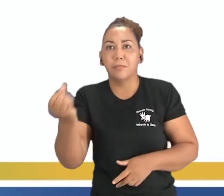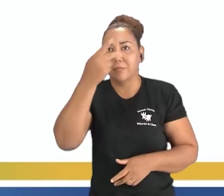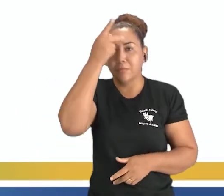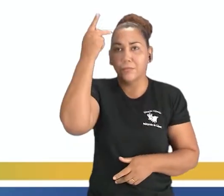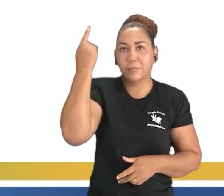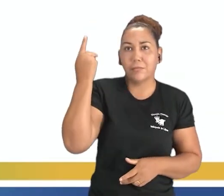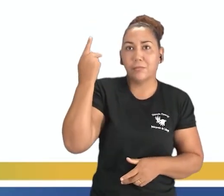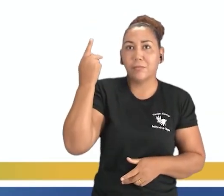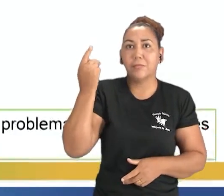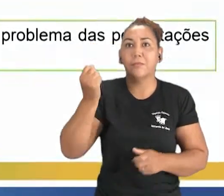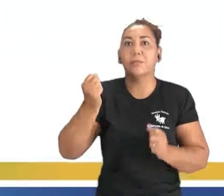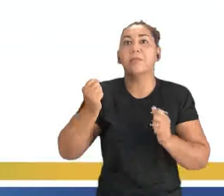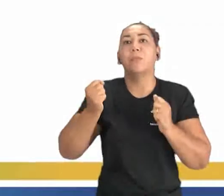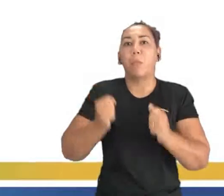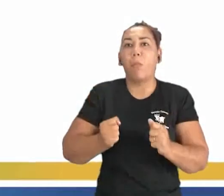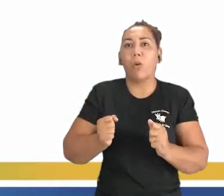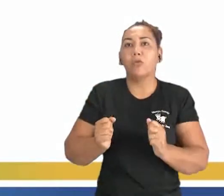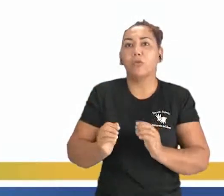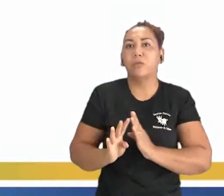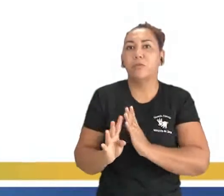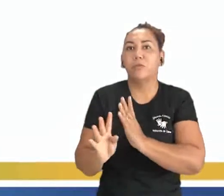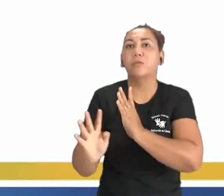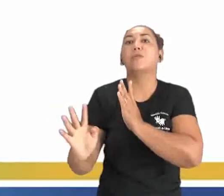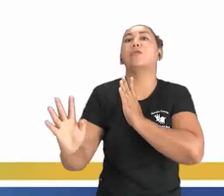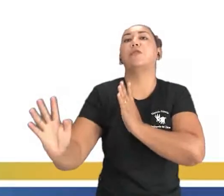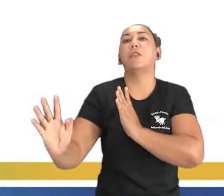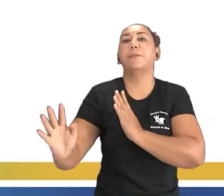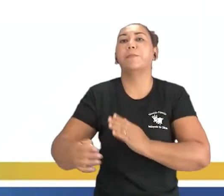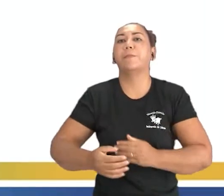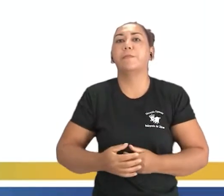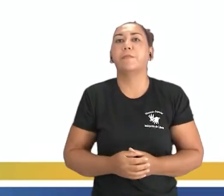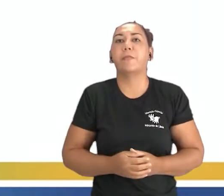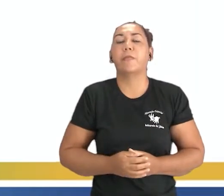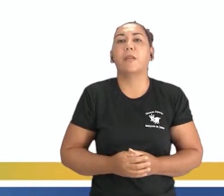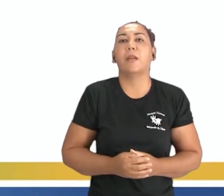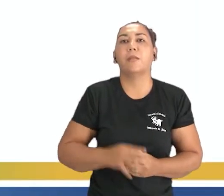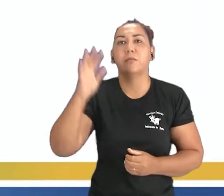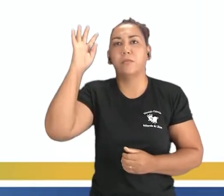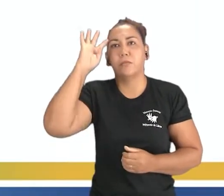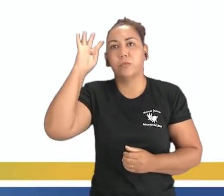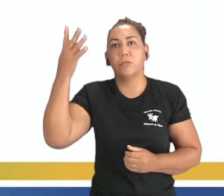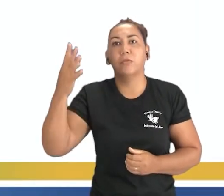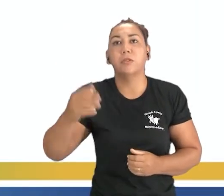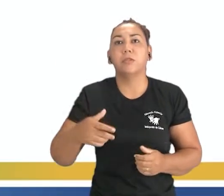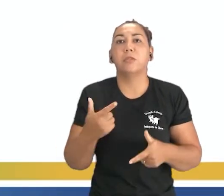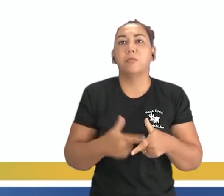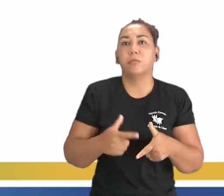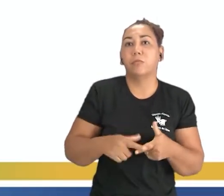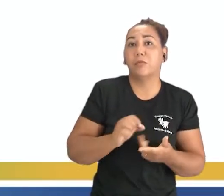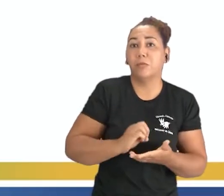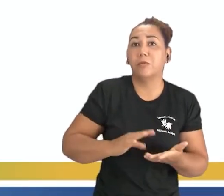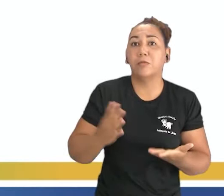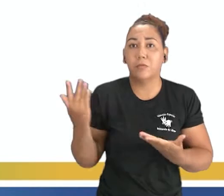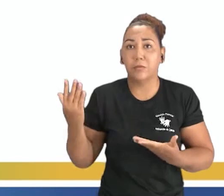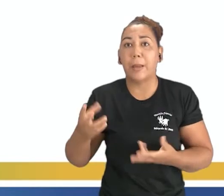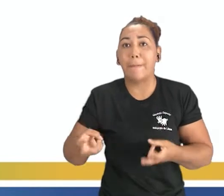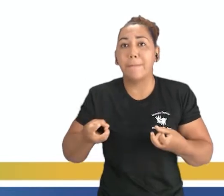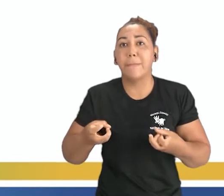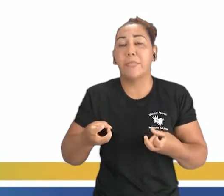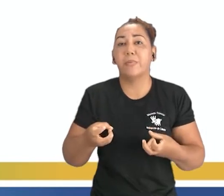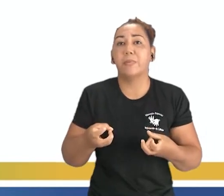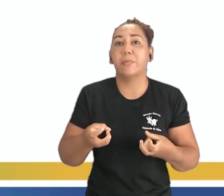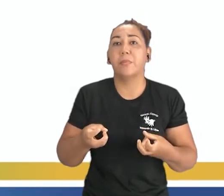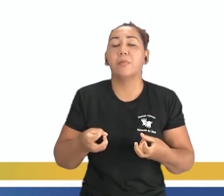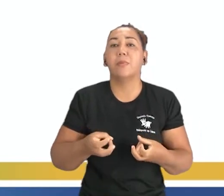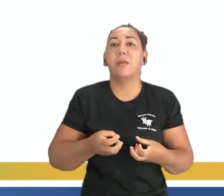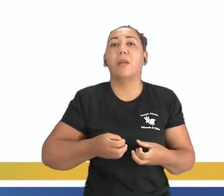ser colocadas em fila? Então, a solução desse problema consiste em perceber que esse é um problema